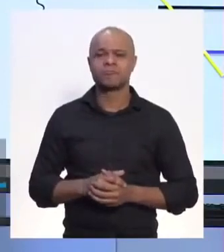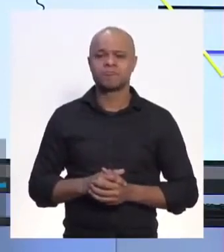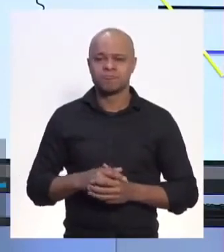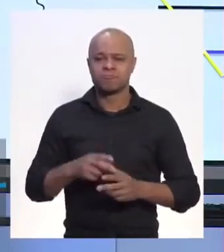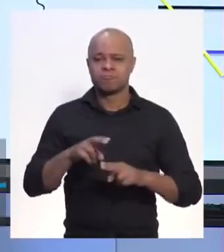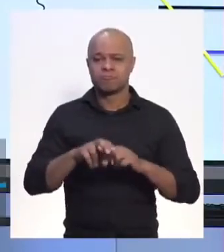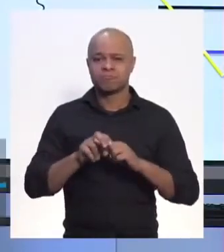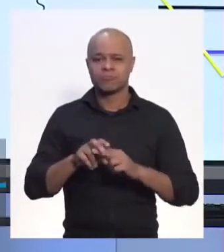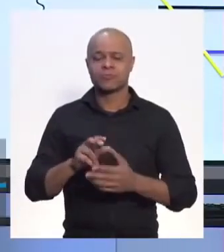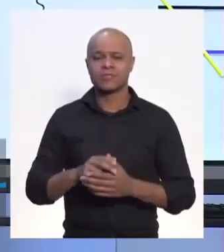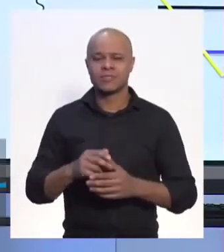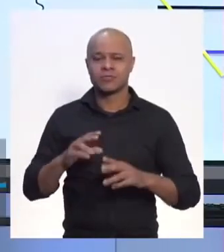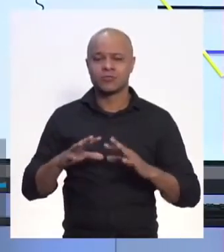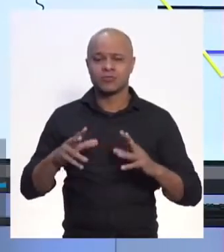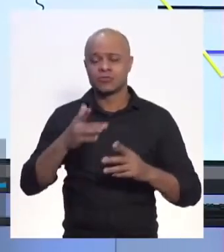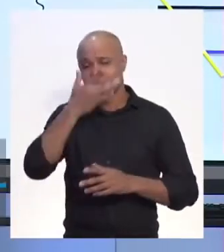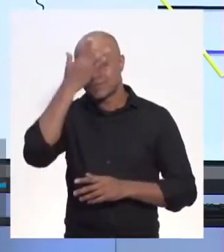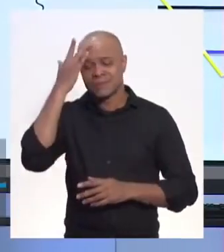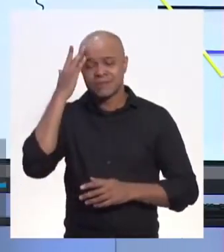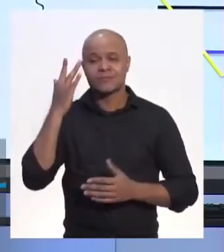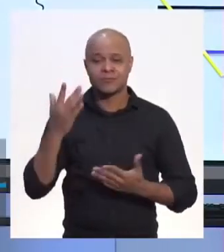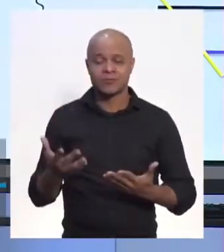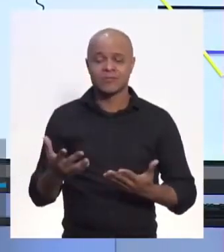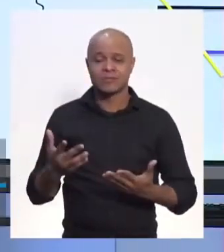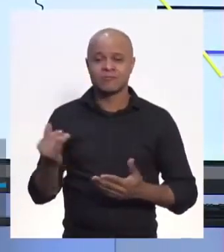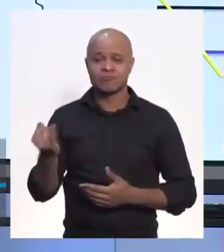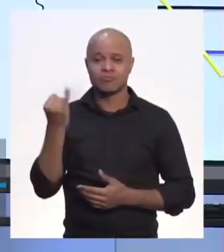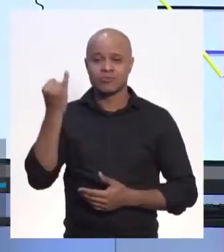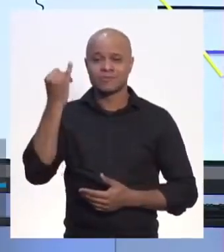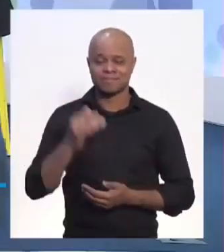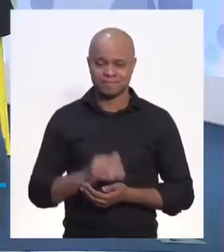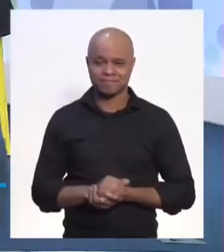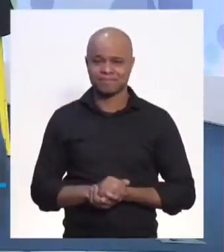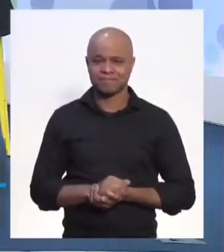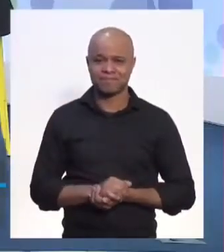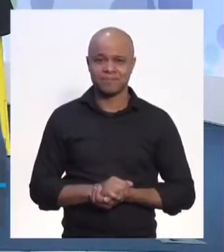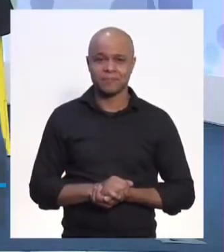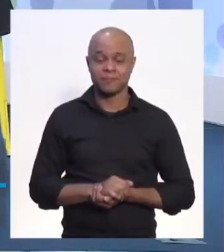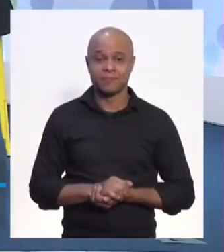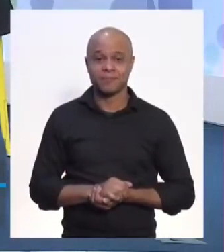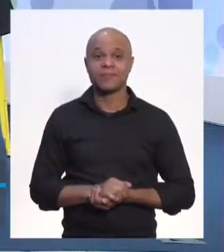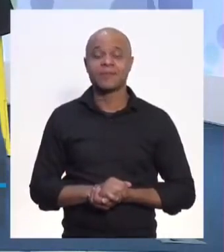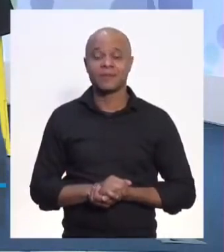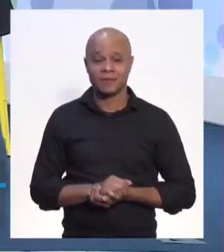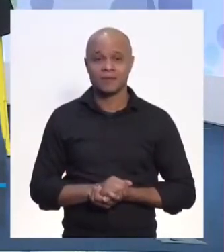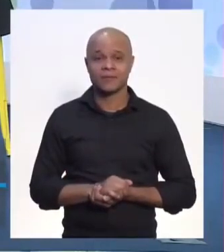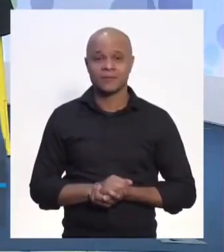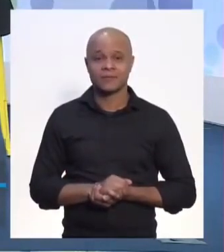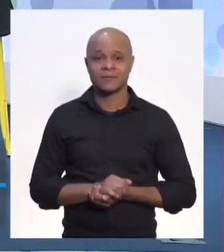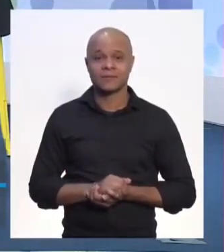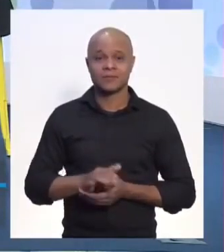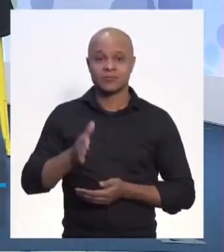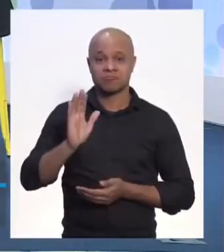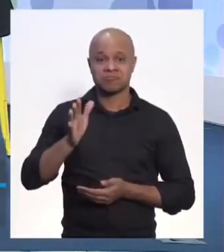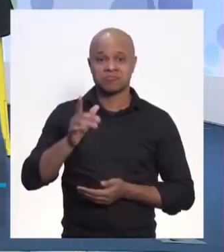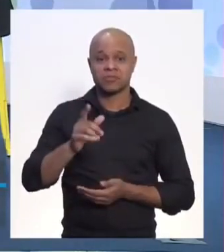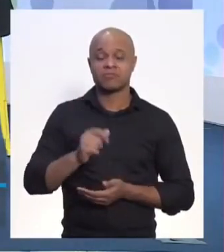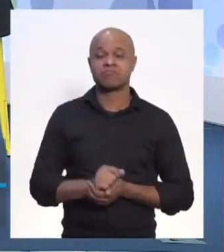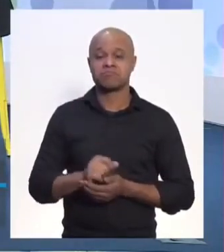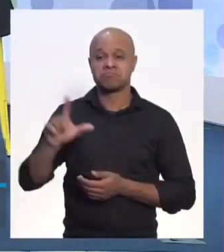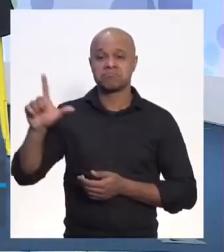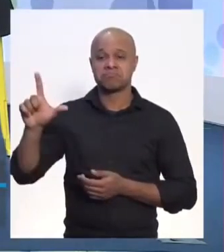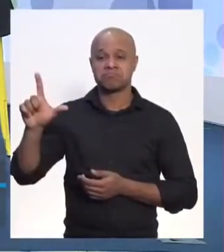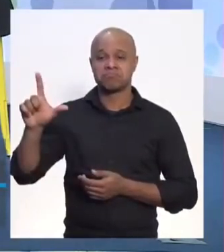convergir, não é? De muitas maneiras, tá? Vamos falar as transversais aí, galera. Ó, transversais. Então, aqui já tem a própria definição, ó. Vai de